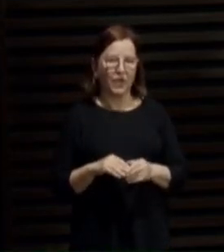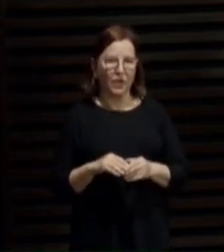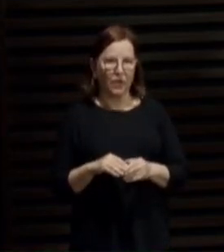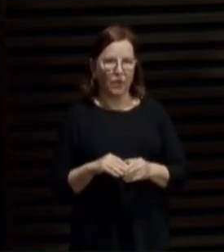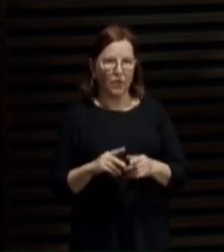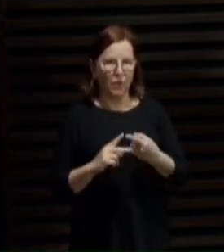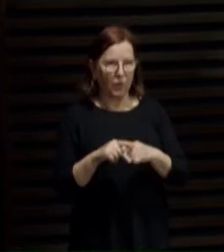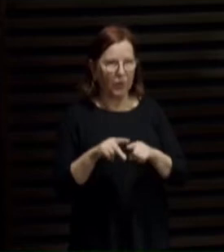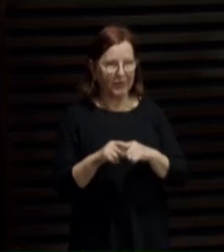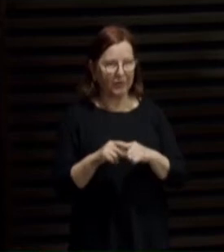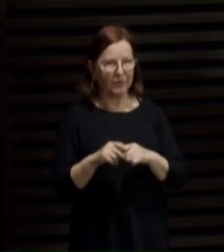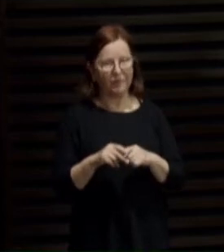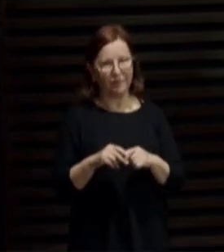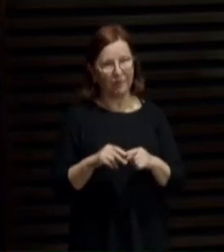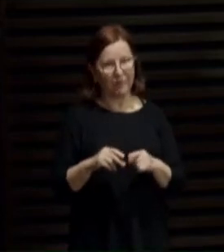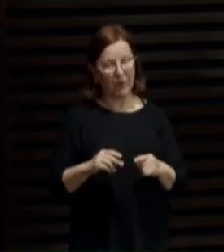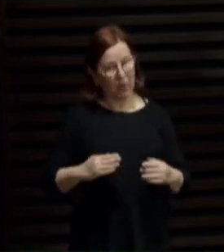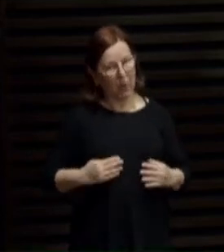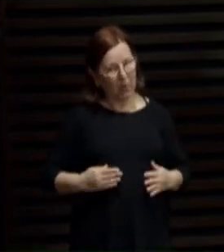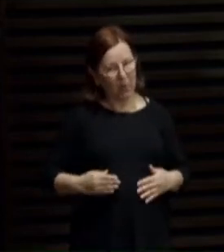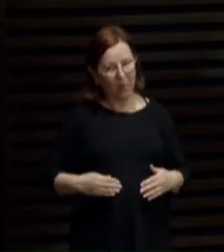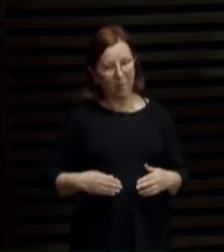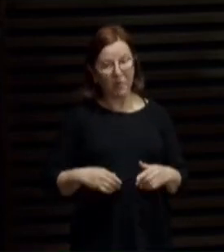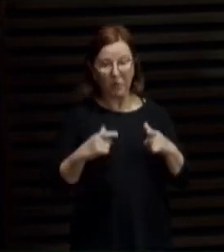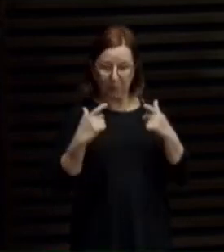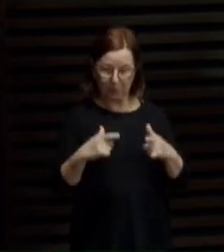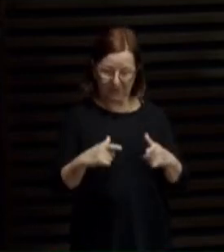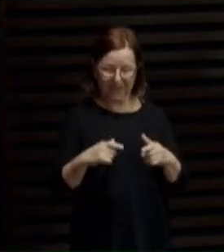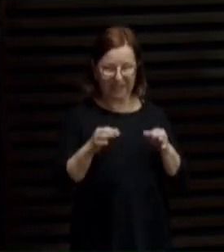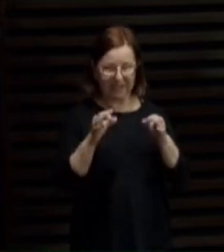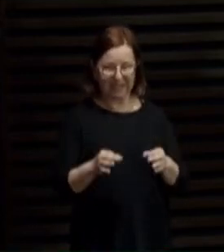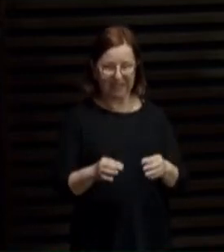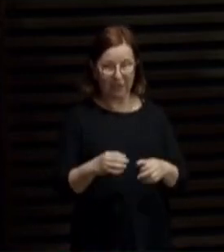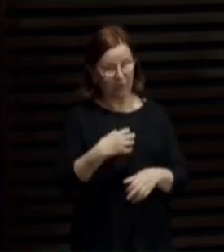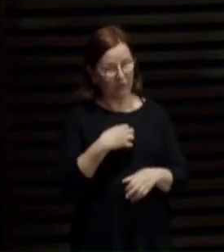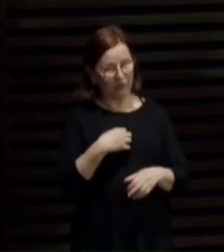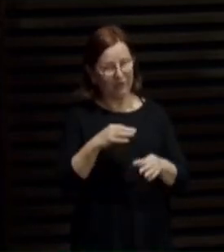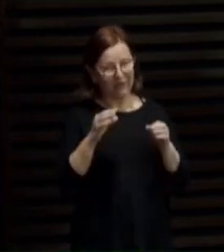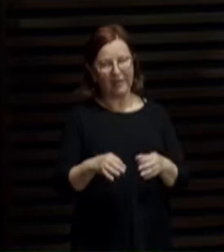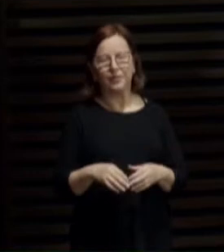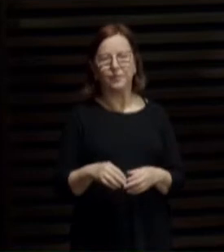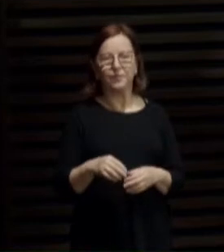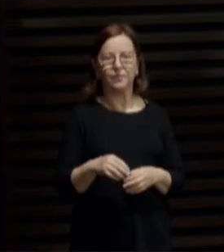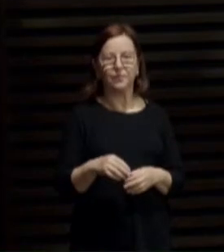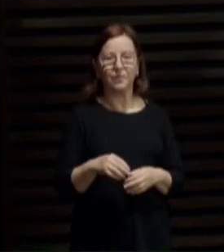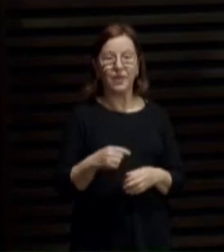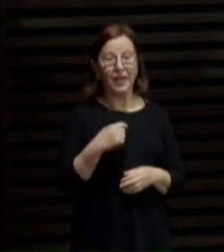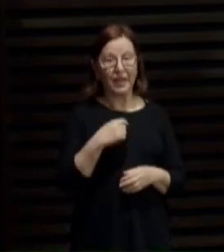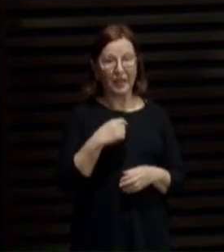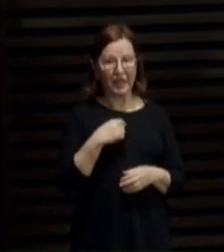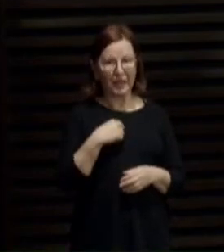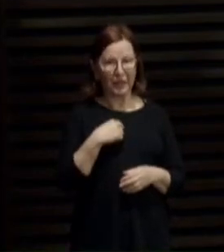maneira certa. E nós começamos a criar os nossos filhos com esta metodologia.